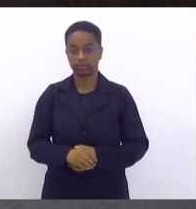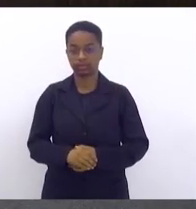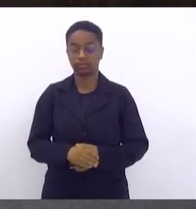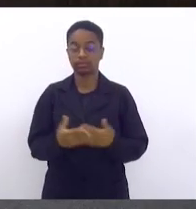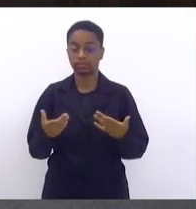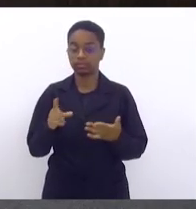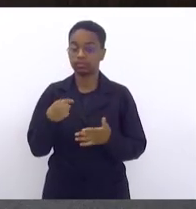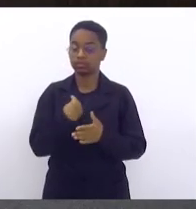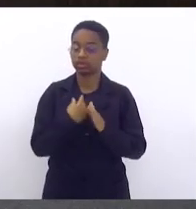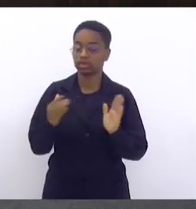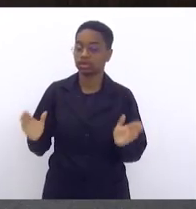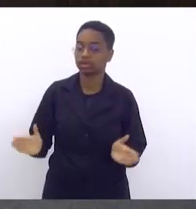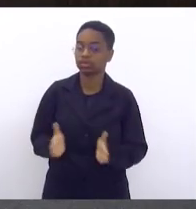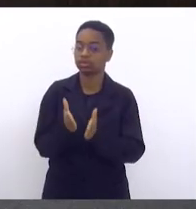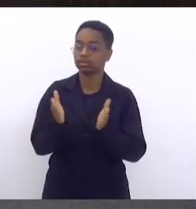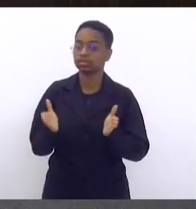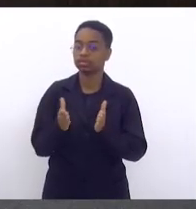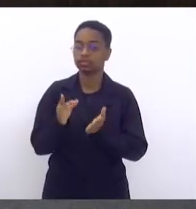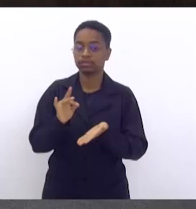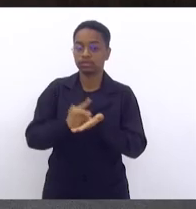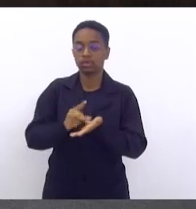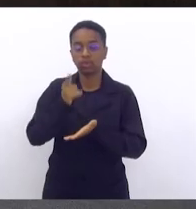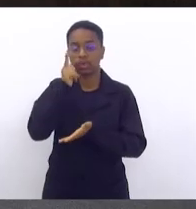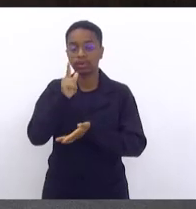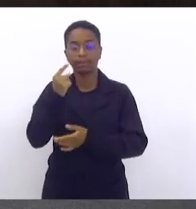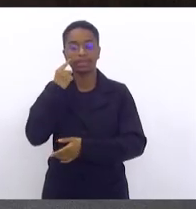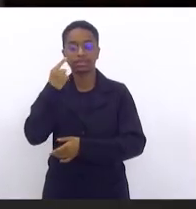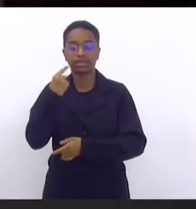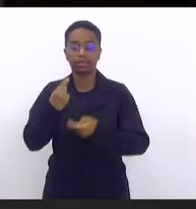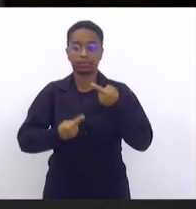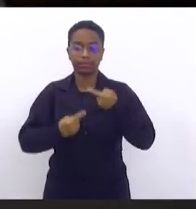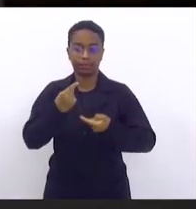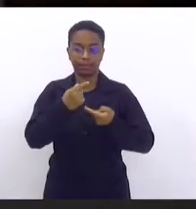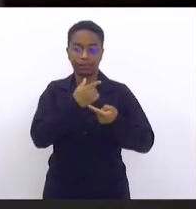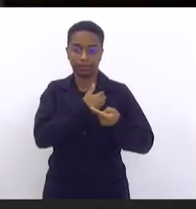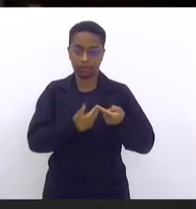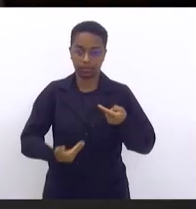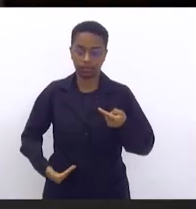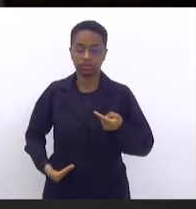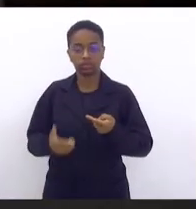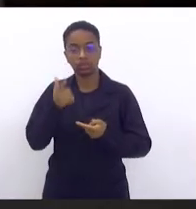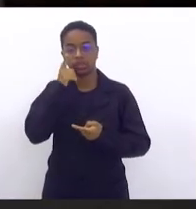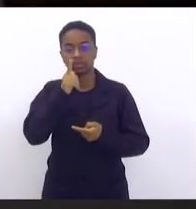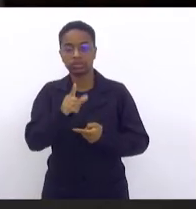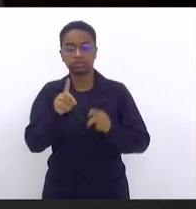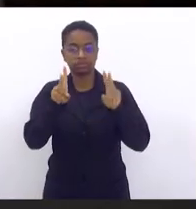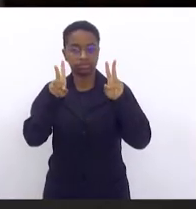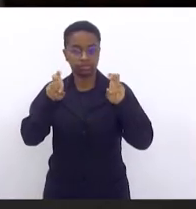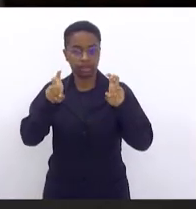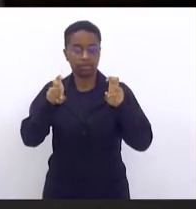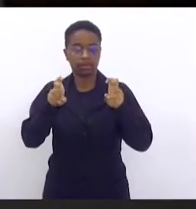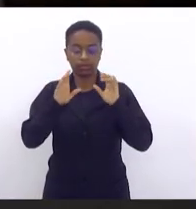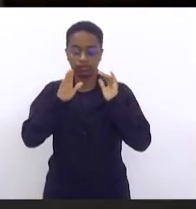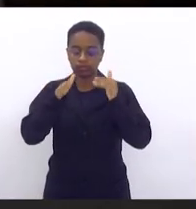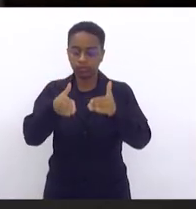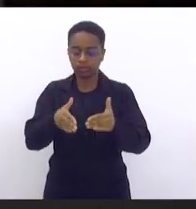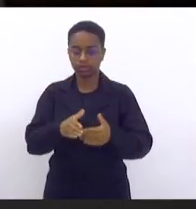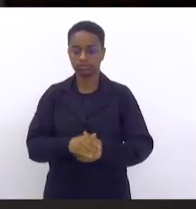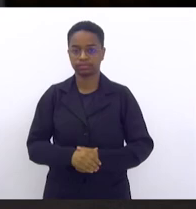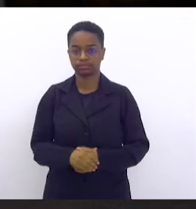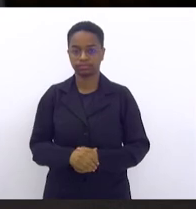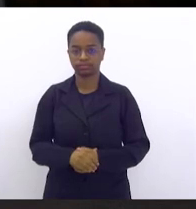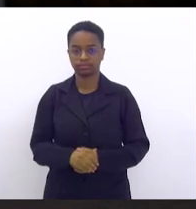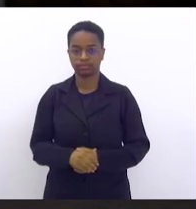o incentivo né para que a gente possa efetivamente pensar numa política pública que traga esse tema da tributação como foco né de